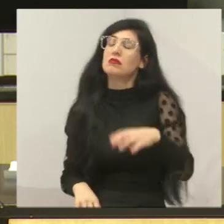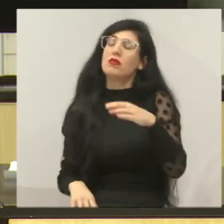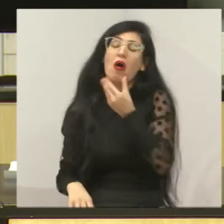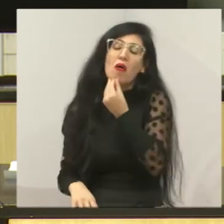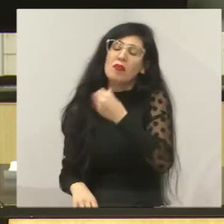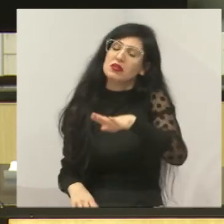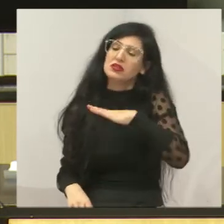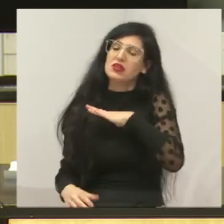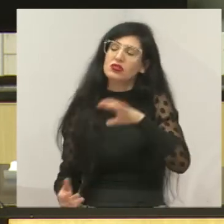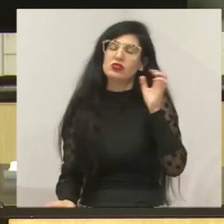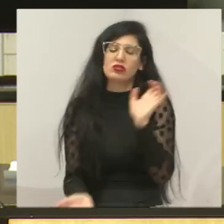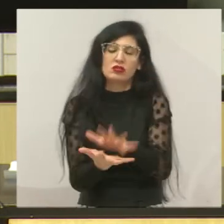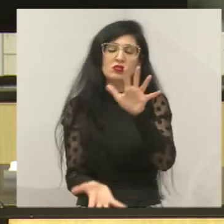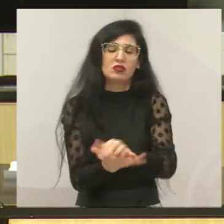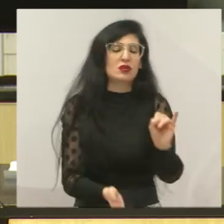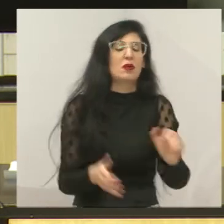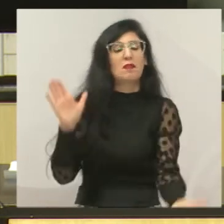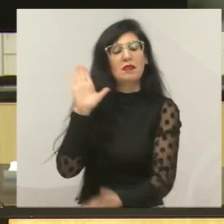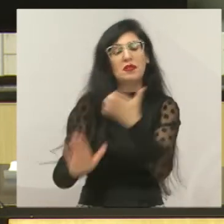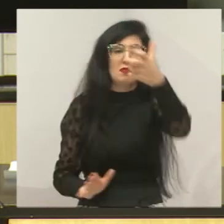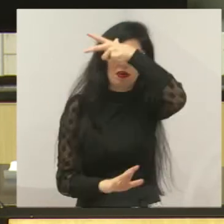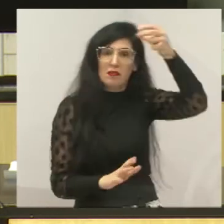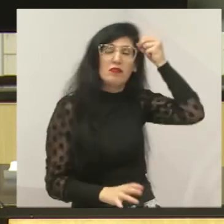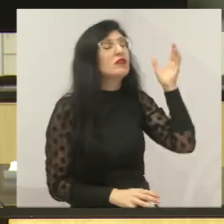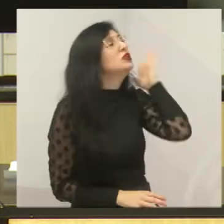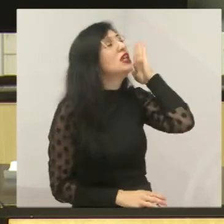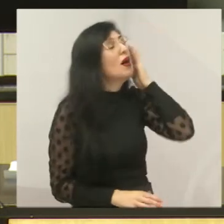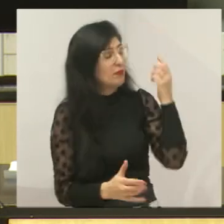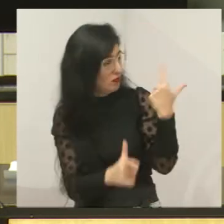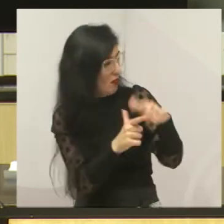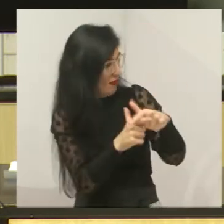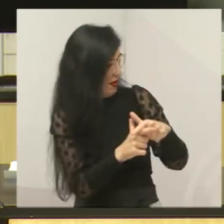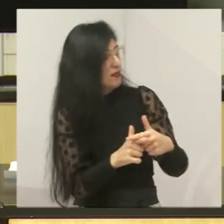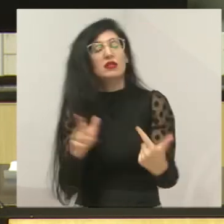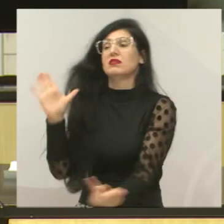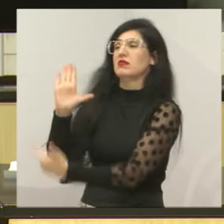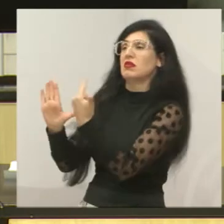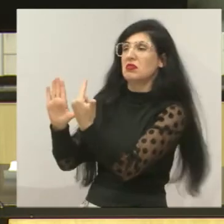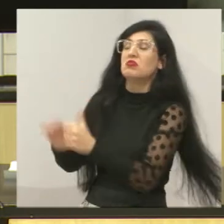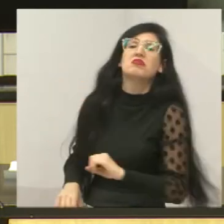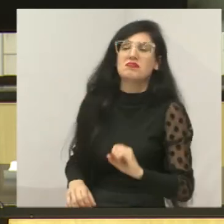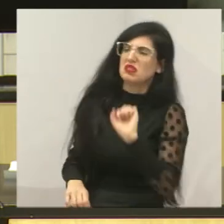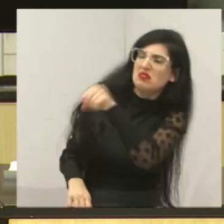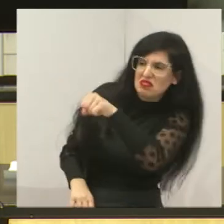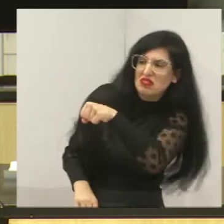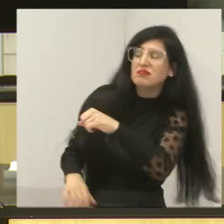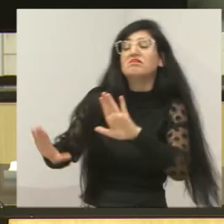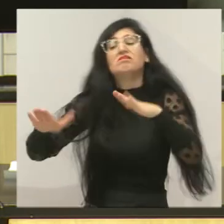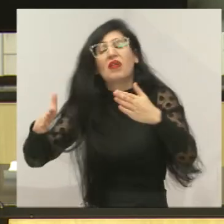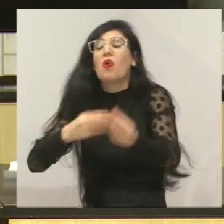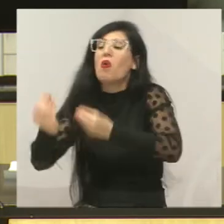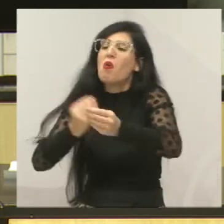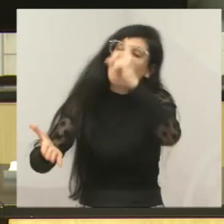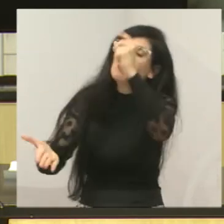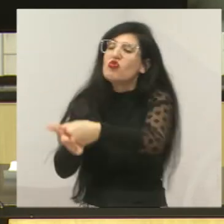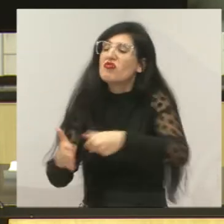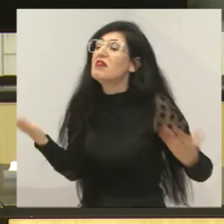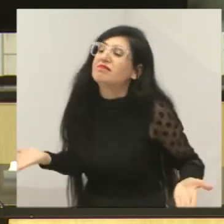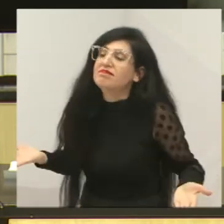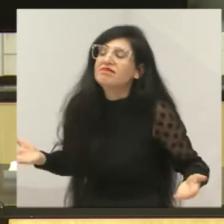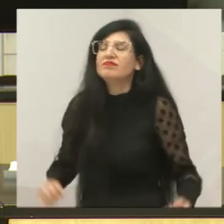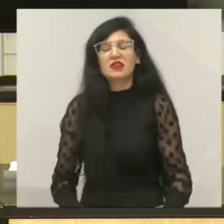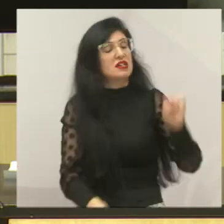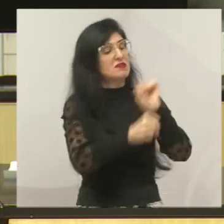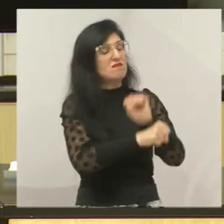informações. Primeiro, a Prefeitura Municipal tem conhecimento do problema? Segundo, em caso positivo, alguma providência já está sendo tomada? Ao